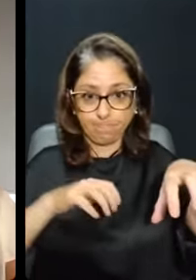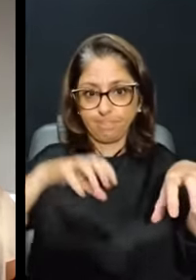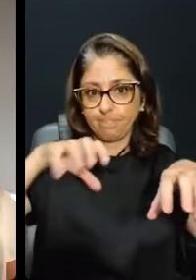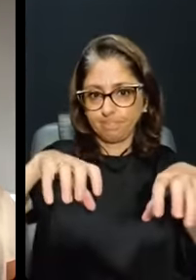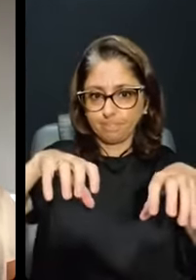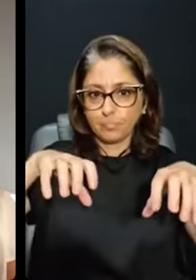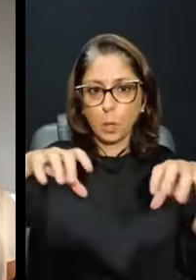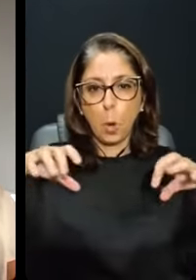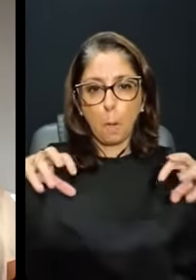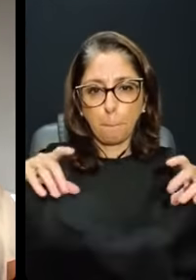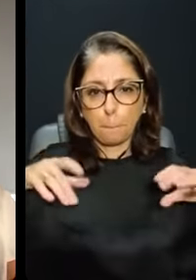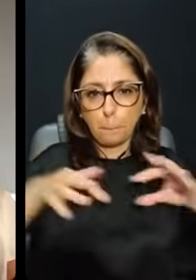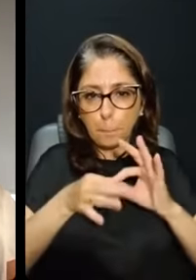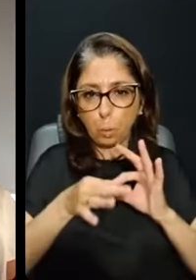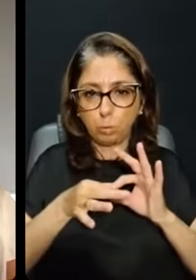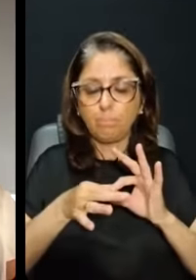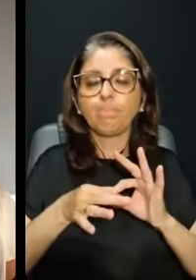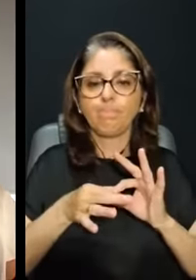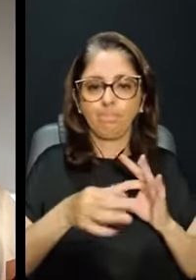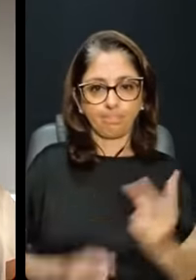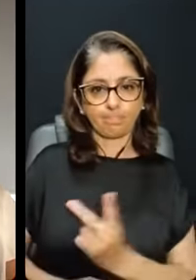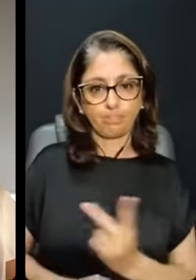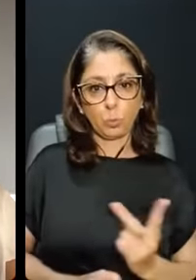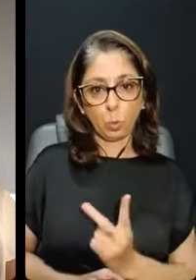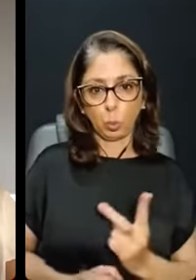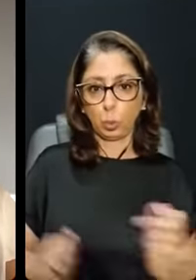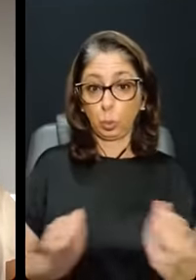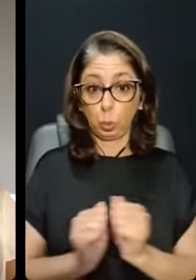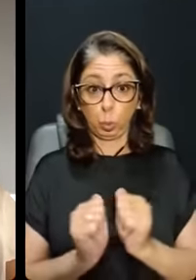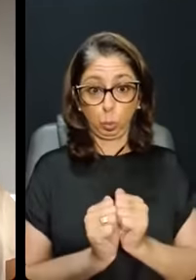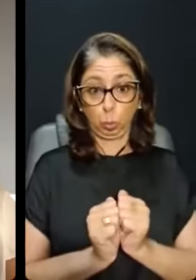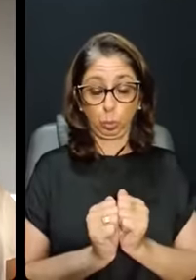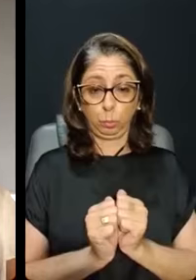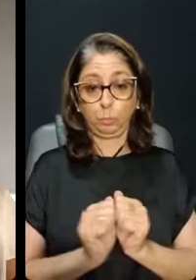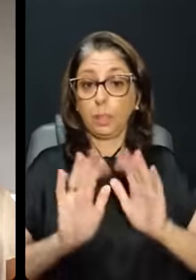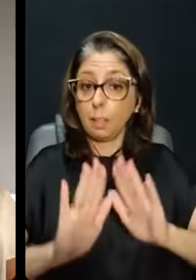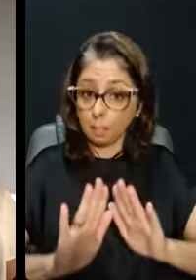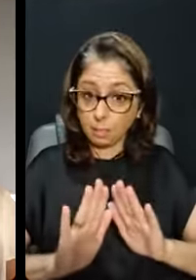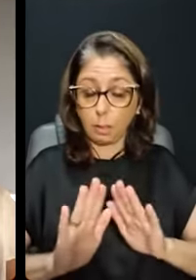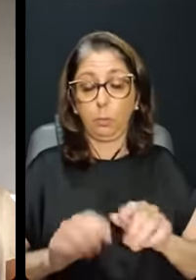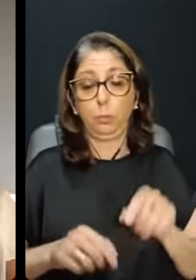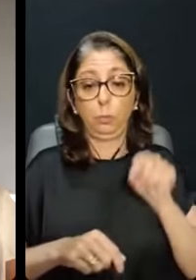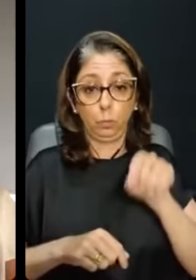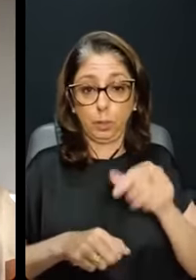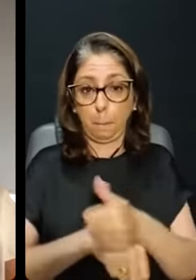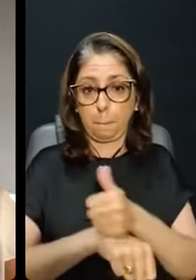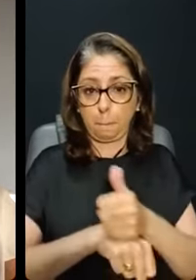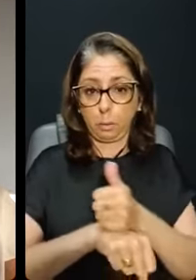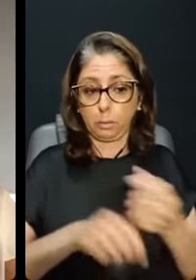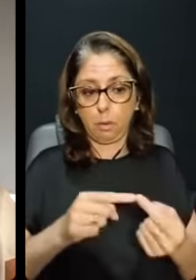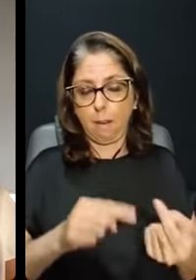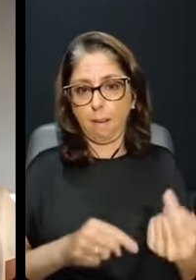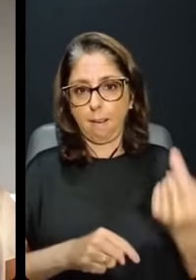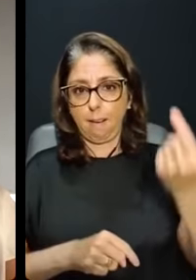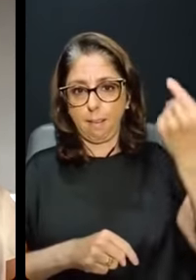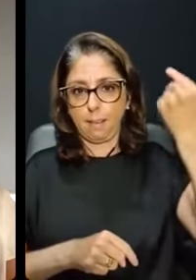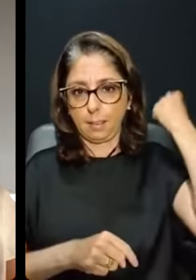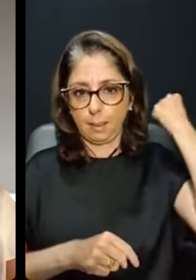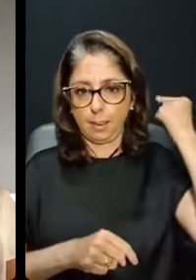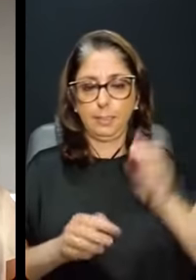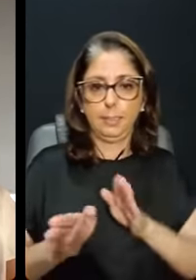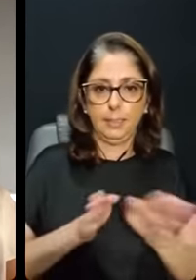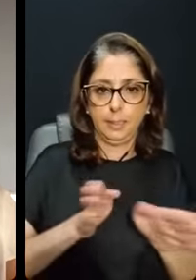você aborda esse início da tua trajetória, né, a virada de olhar para a questão da acessibilidade, porque você, para